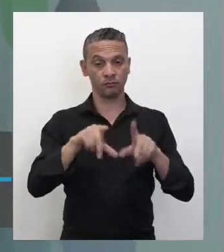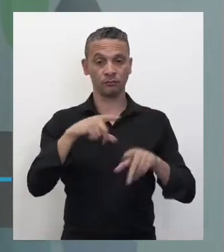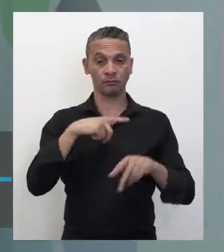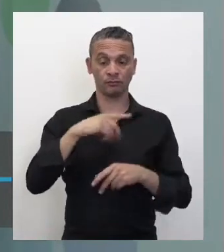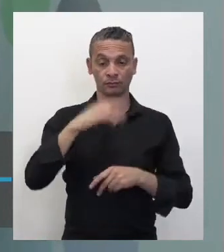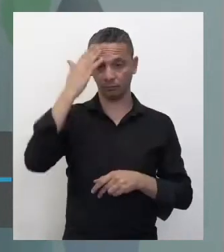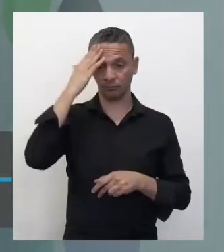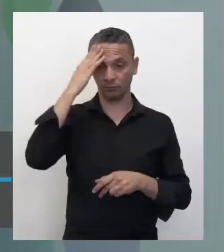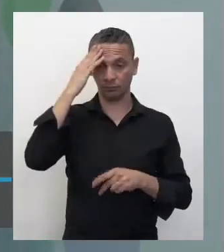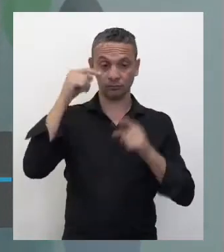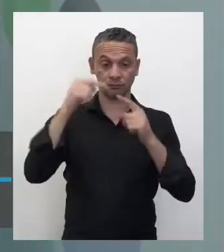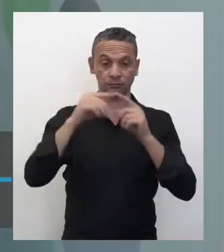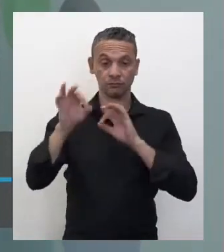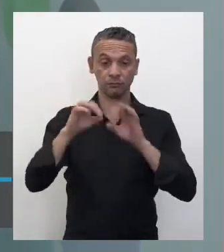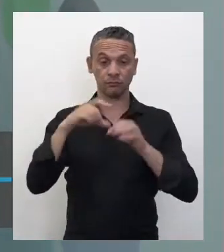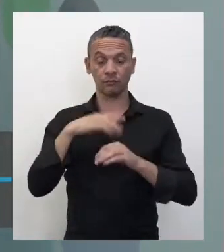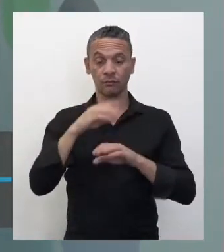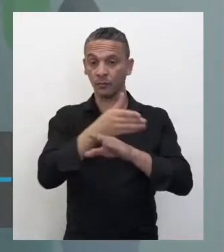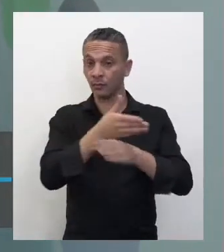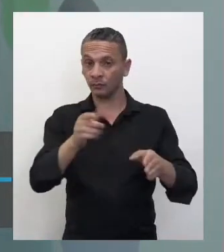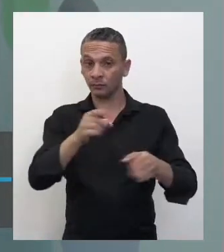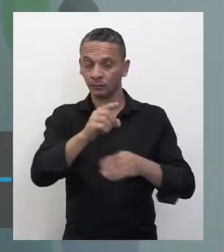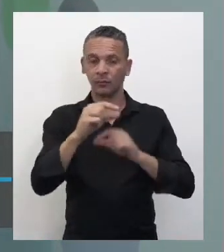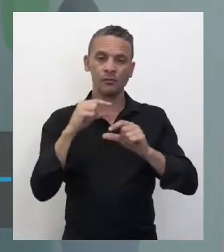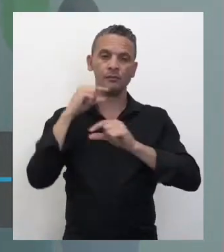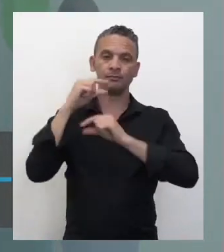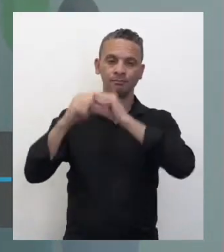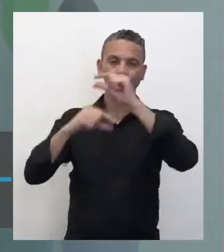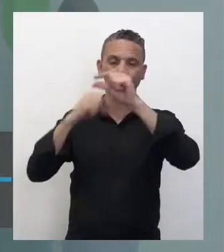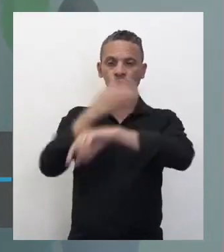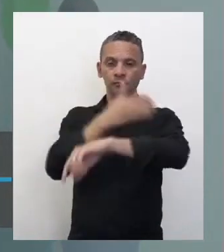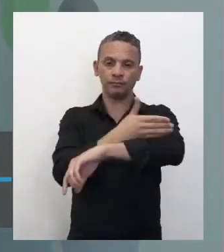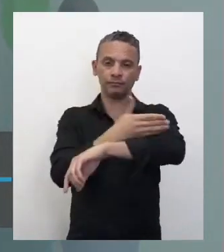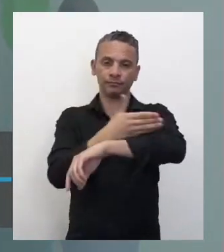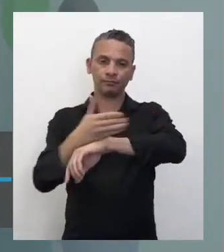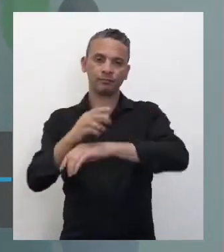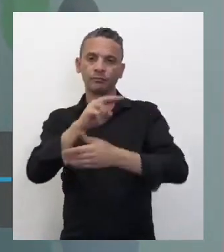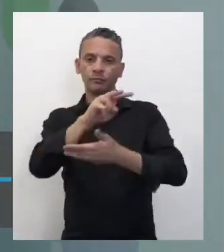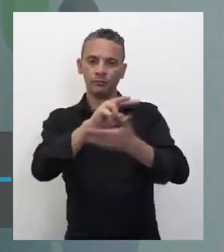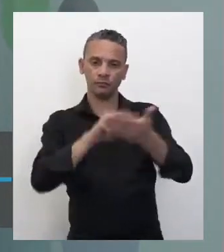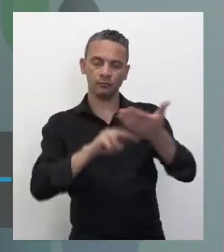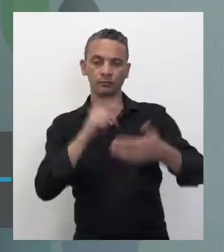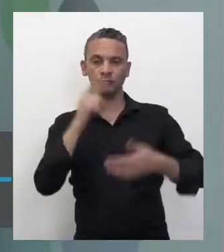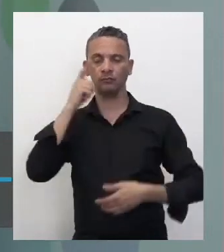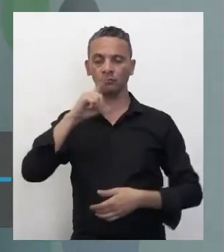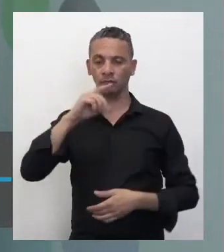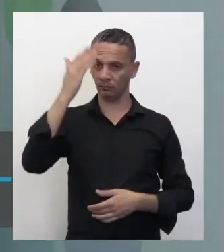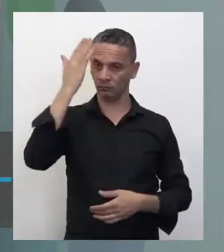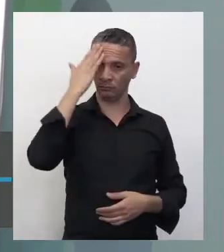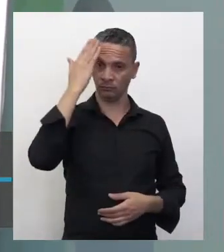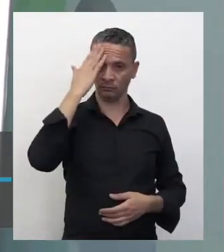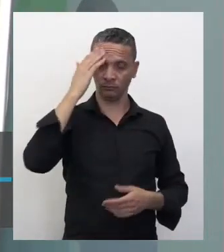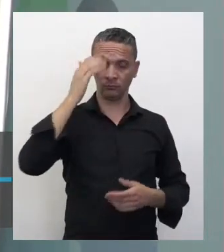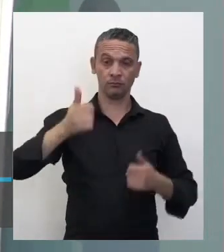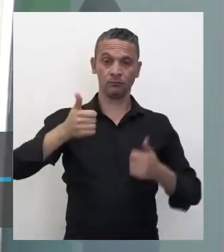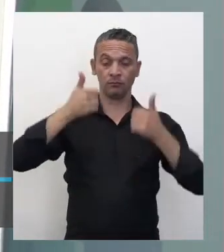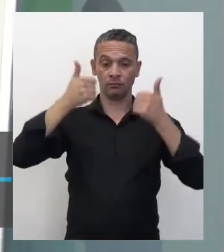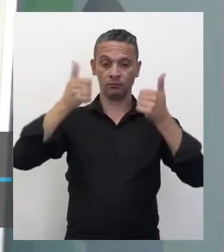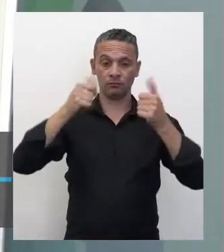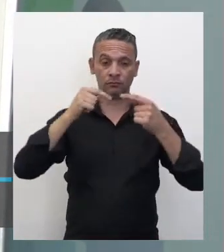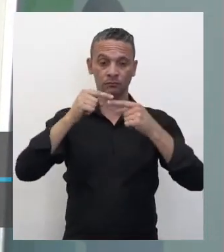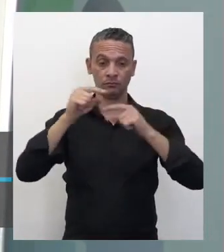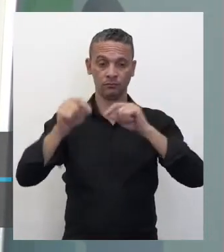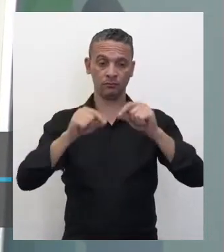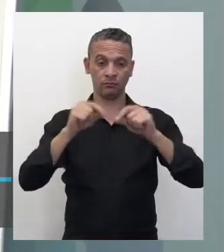gente trabalha assim. Mas relaxem, aos pouquinhos, quando a gente se acostumar a ler, a gente acaba entendendo e melhorando um pouco o